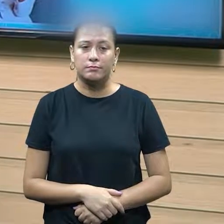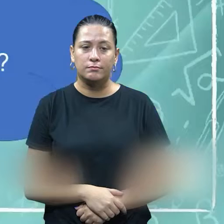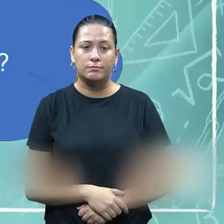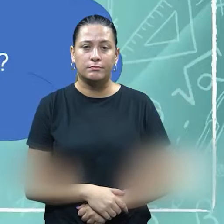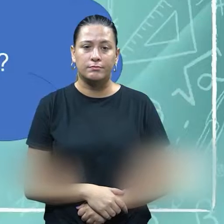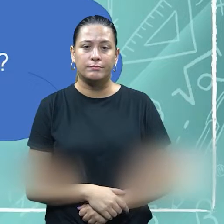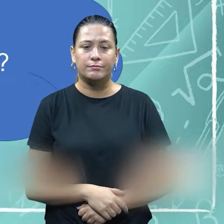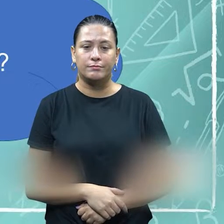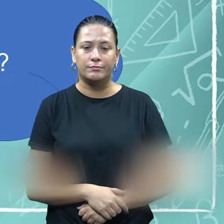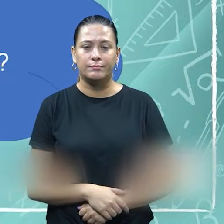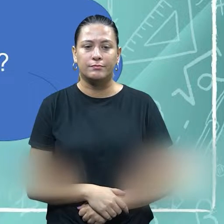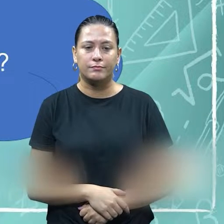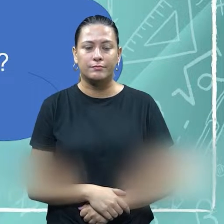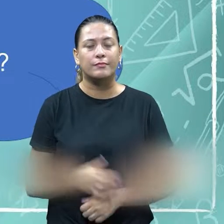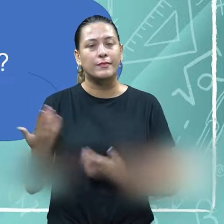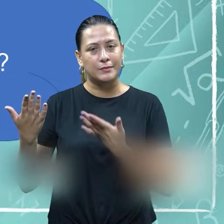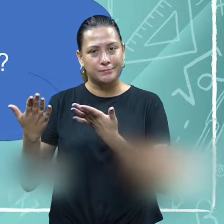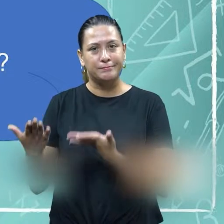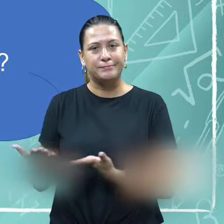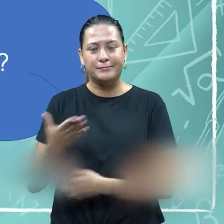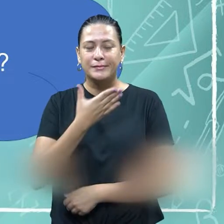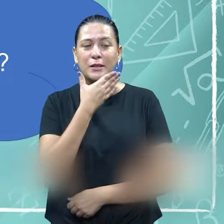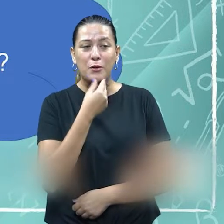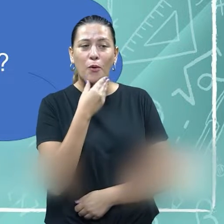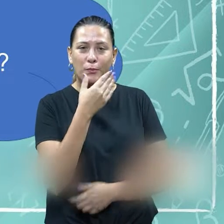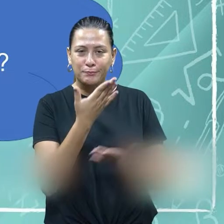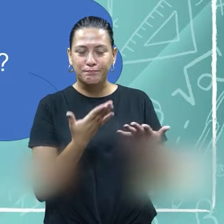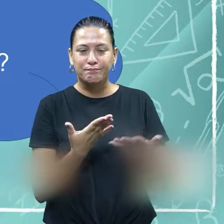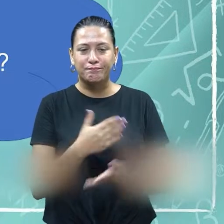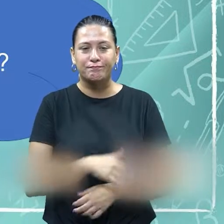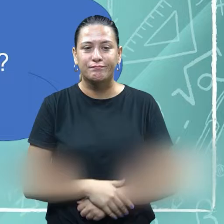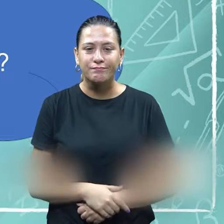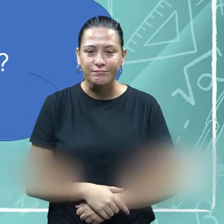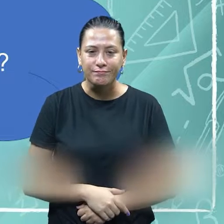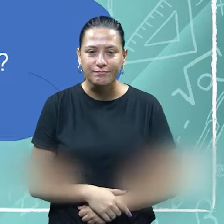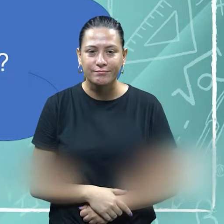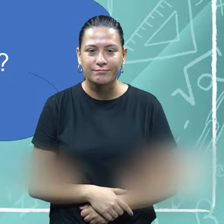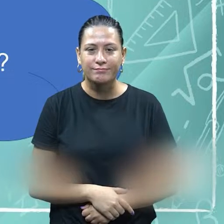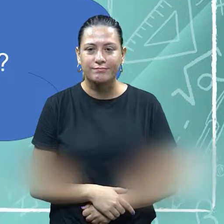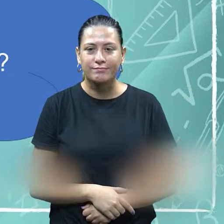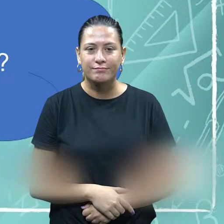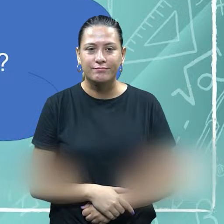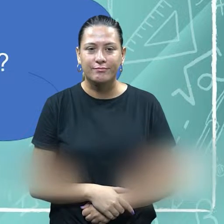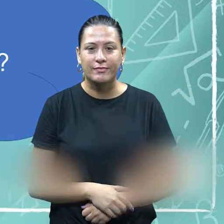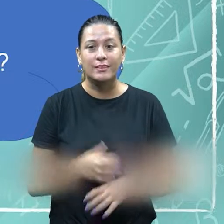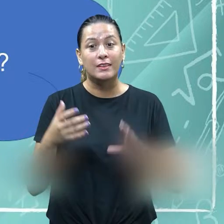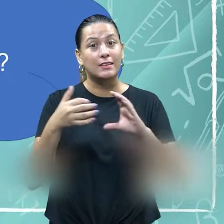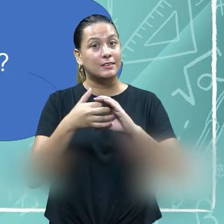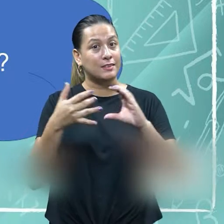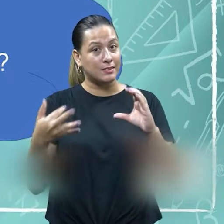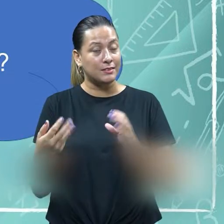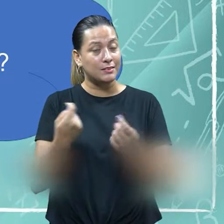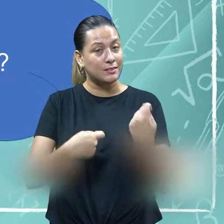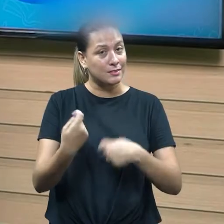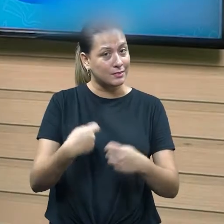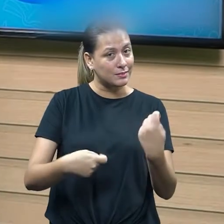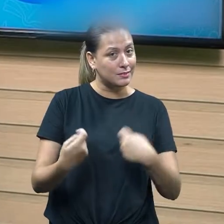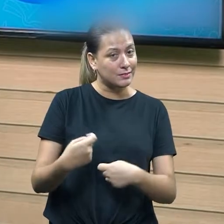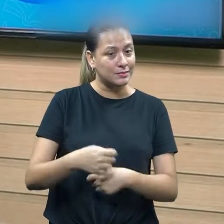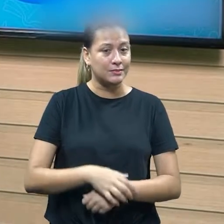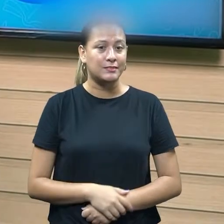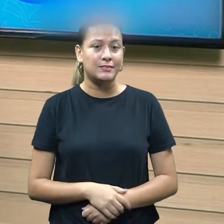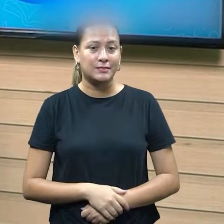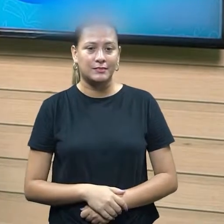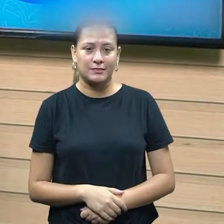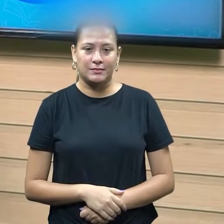para a gente. Como eu falei aqui, agora falando sobre ele, está aqui novamente o Levinsky, e ele vai trazer para a gente as características, né? Repare,